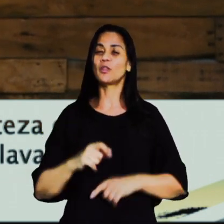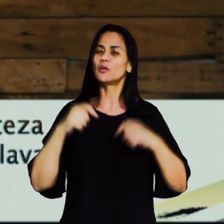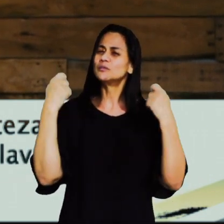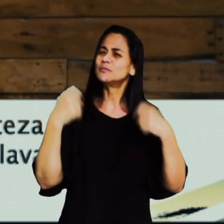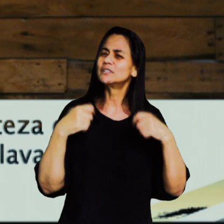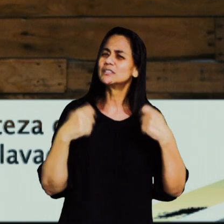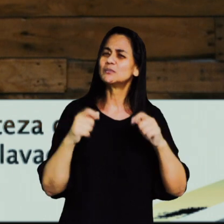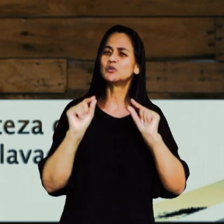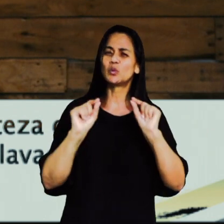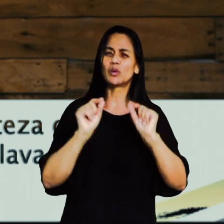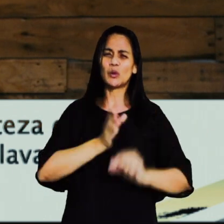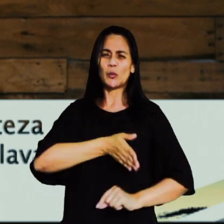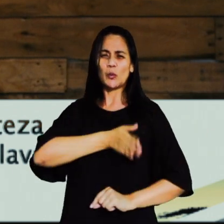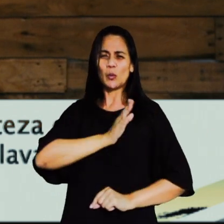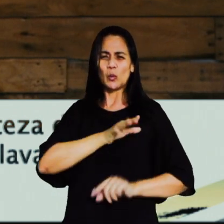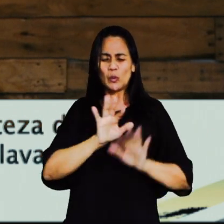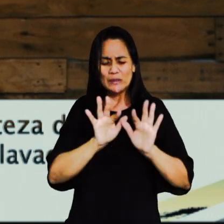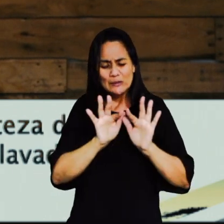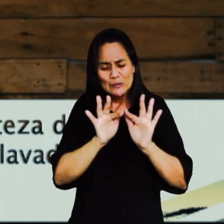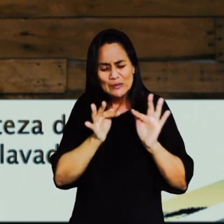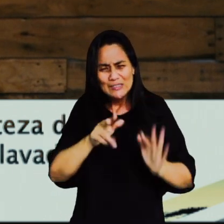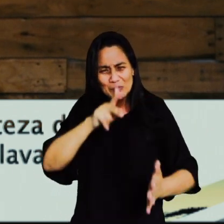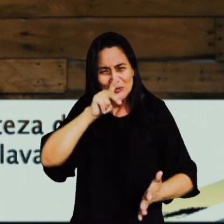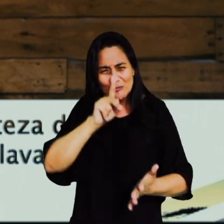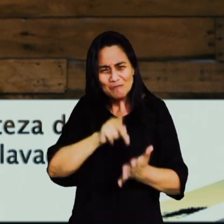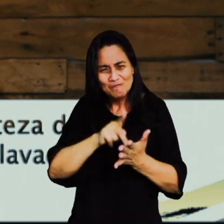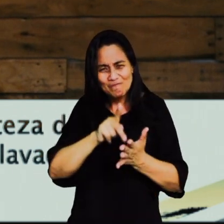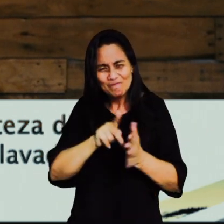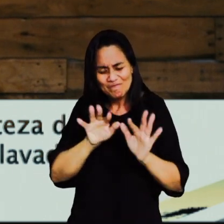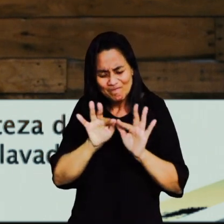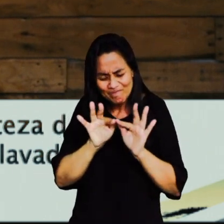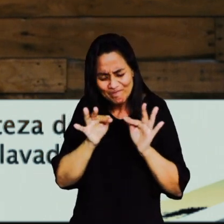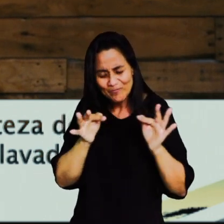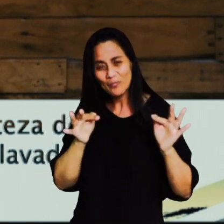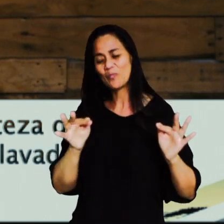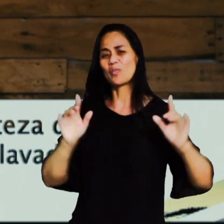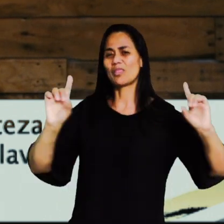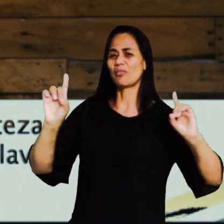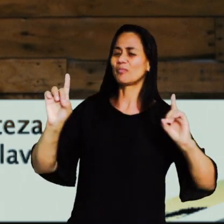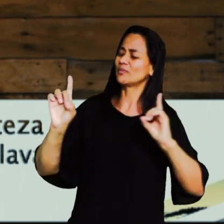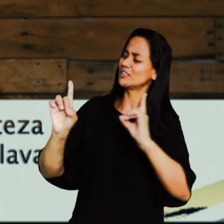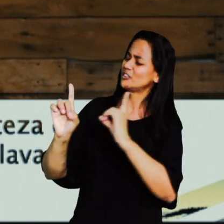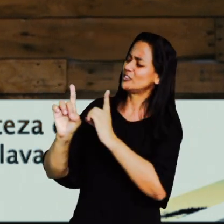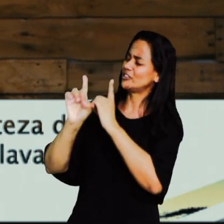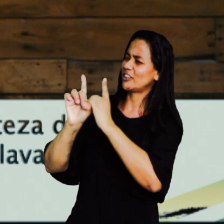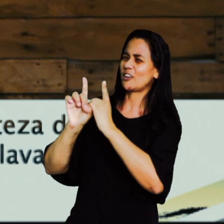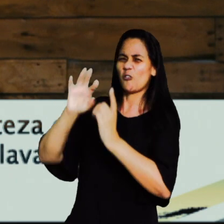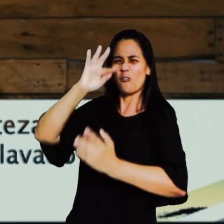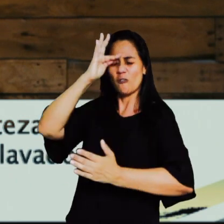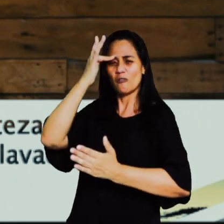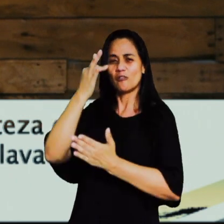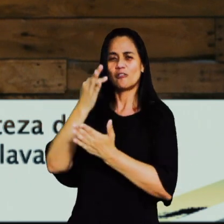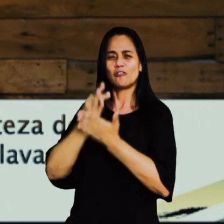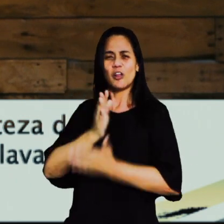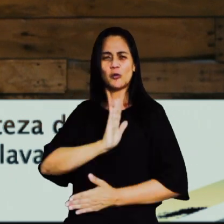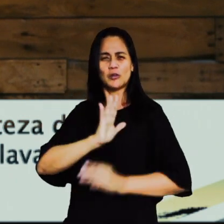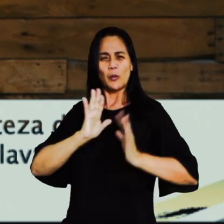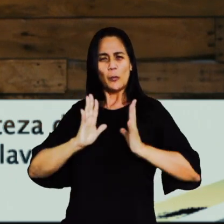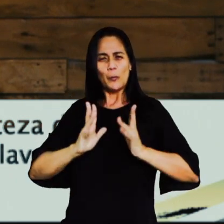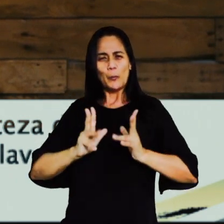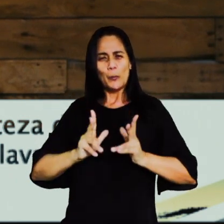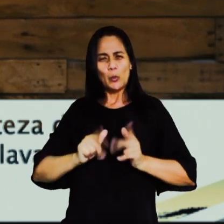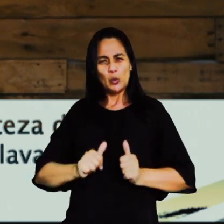com verdadeiro coração, em inteira certeza de fé, tendo o coração purificado da